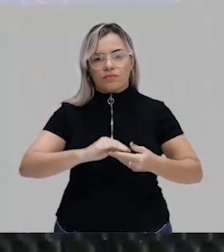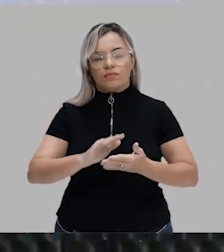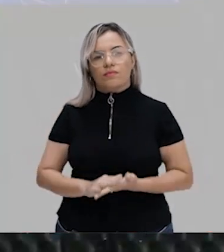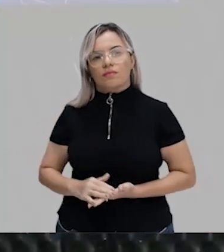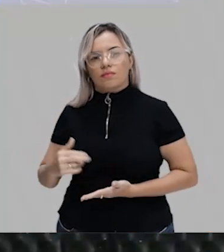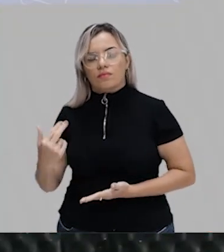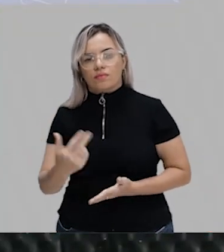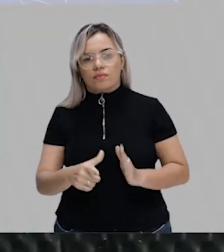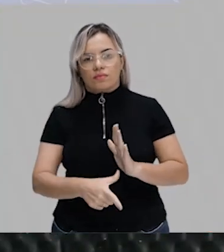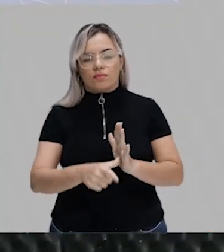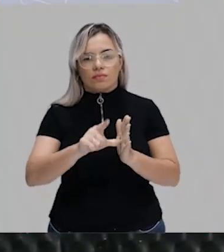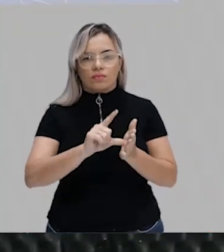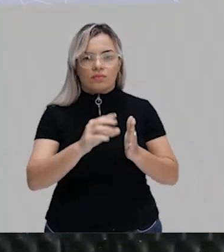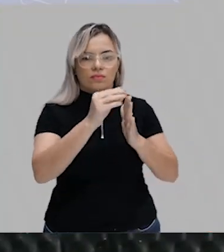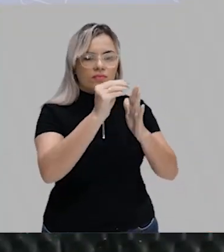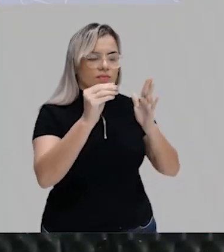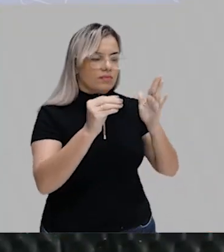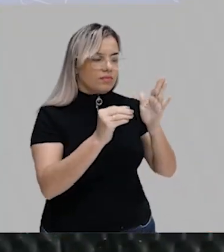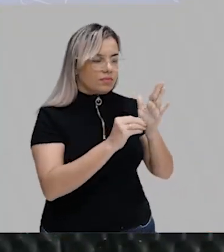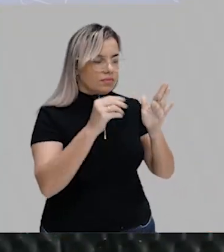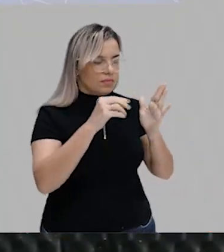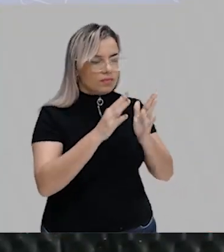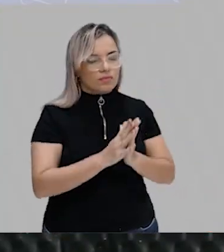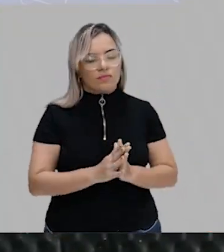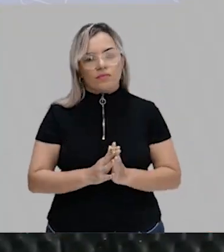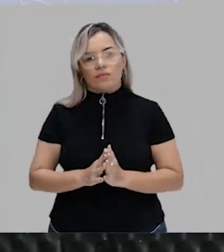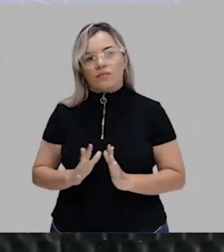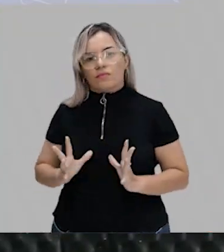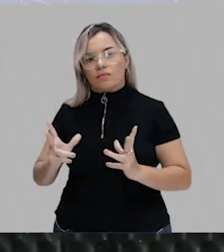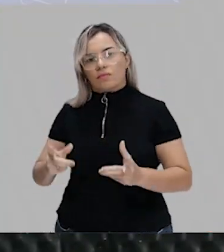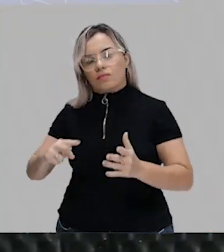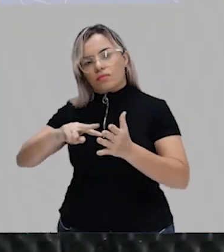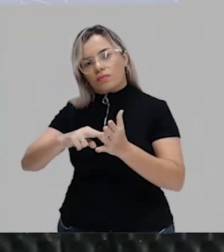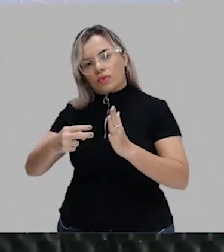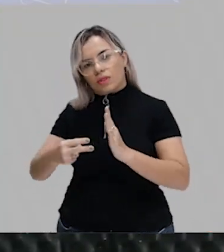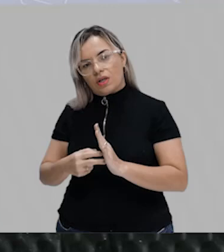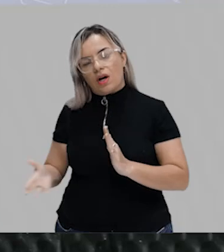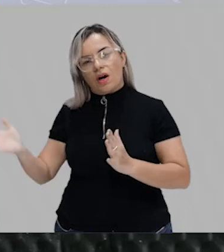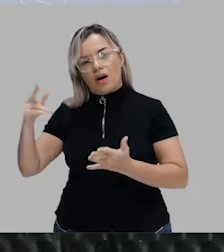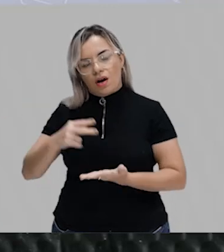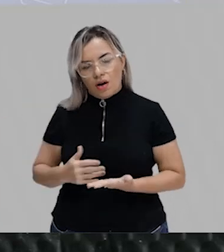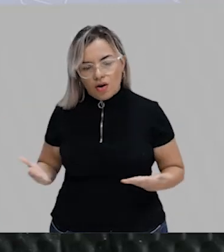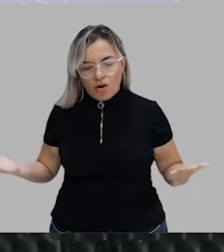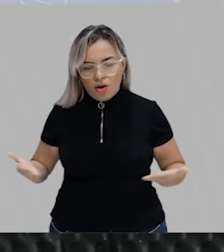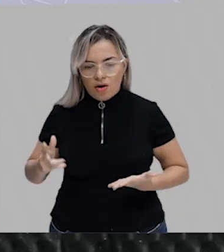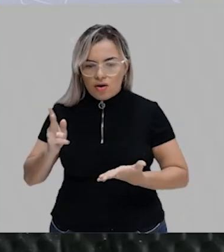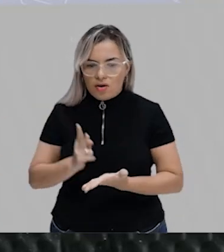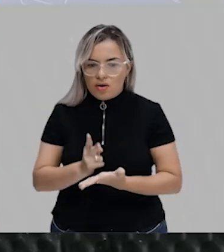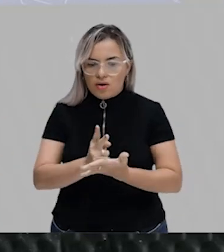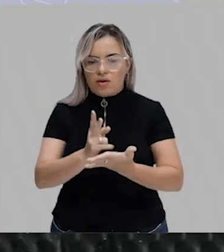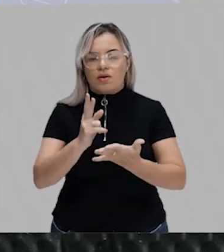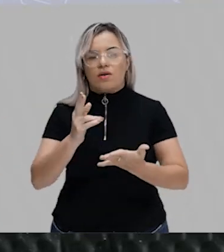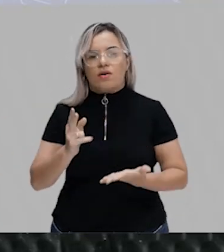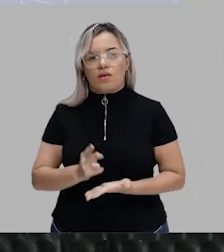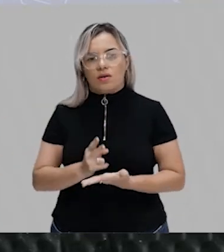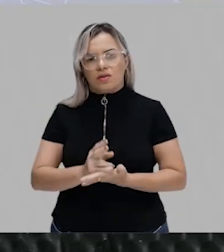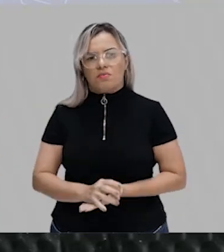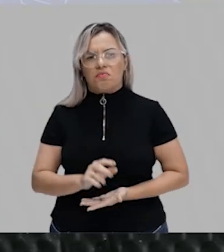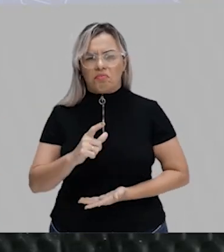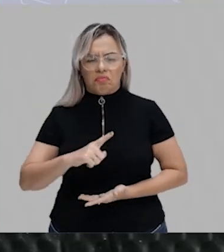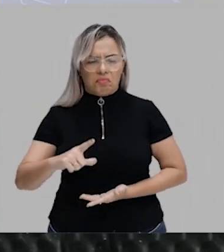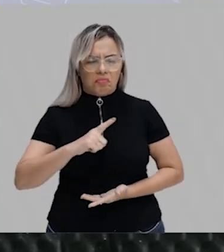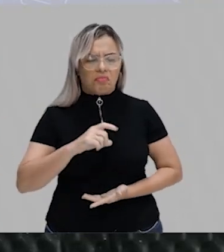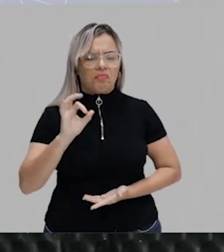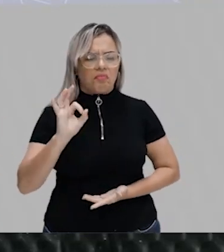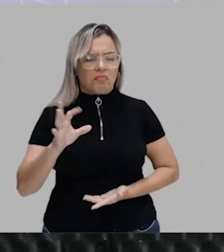vimos na aula passada toda essa significação. Vamos dar continuidade para a gente não ficar batendo, eu tenho certeza que vocês